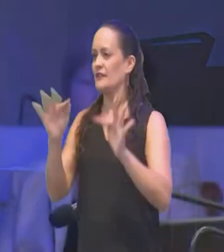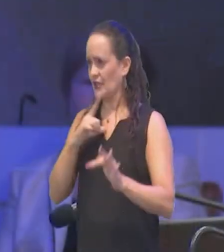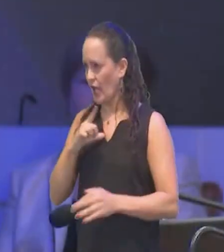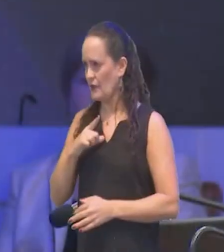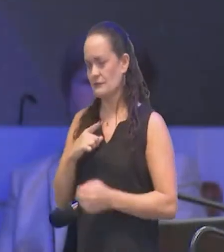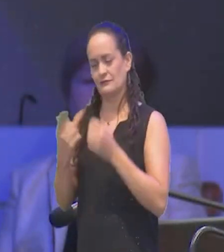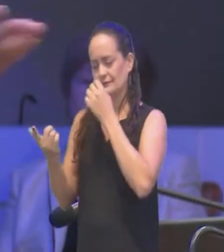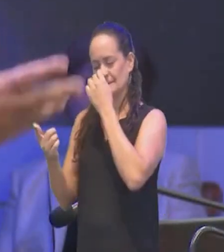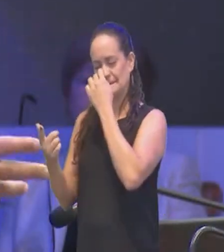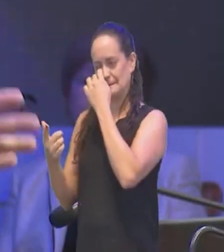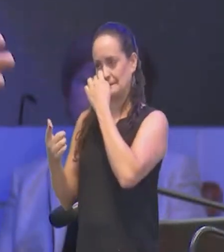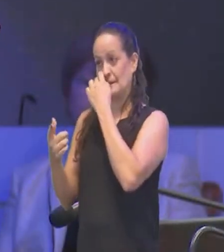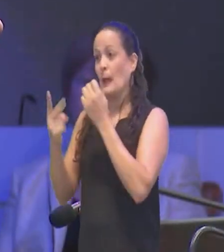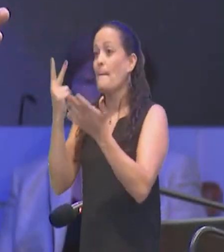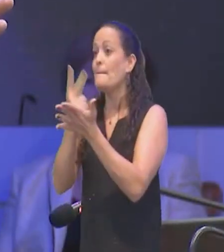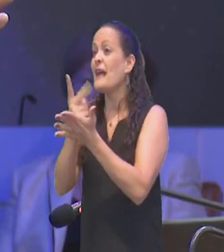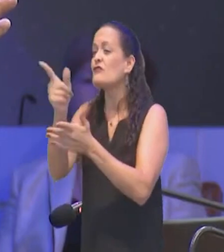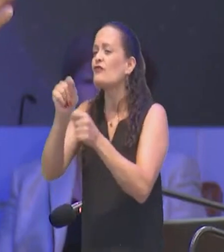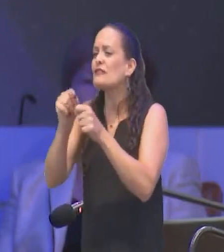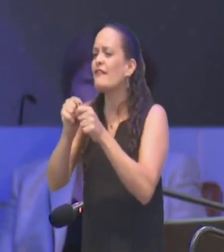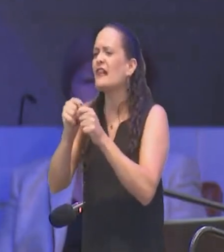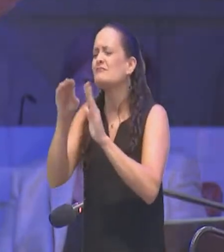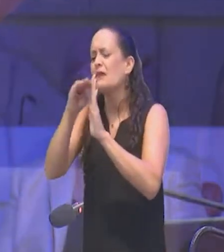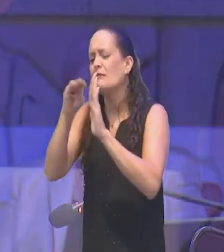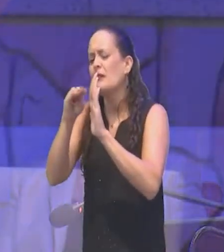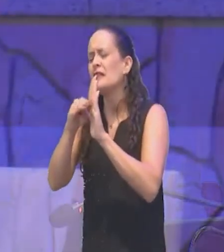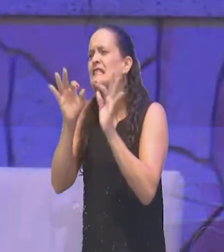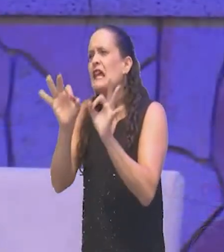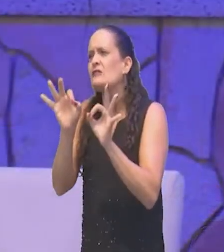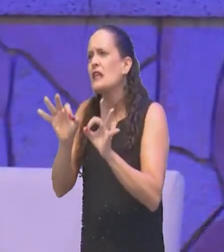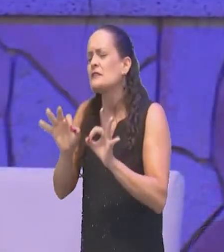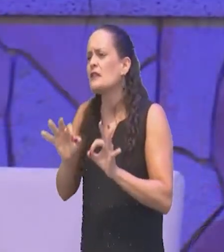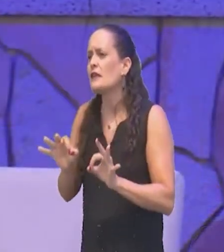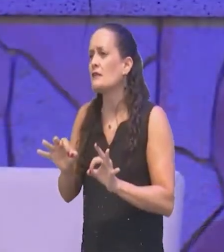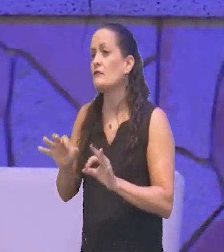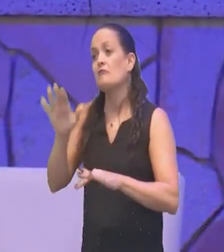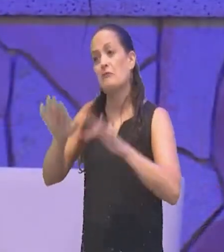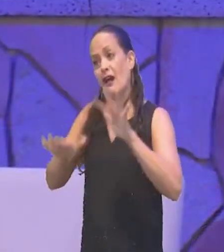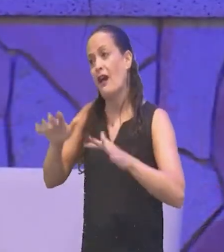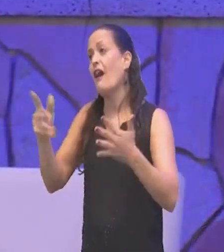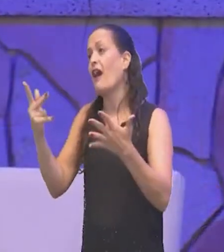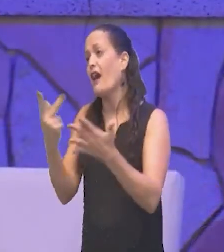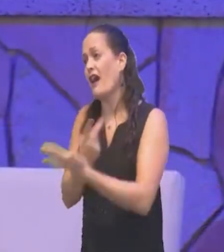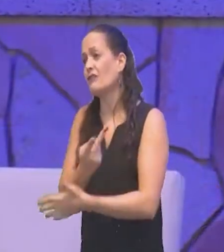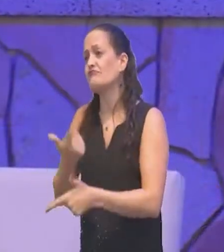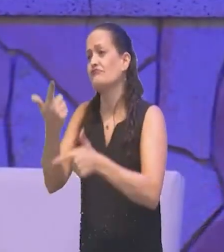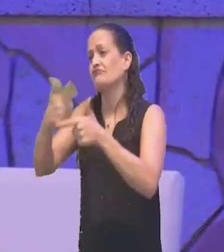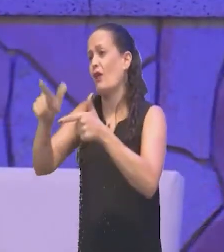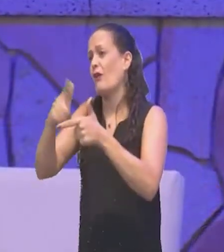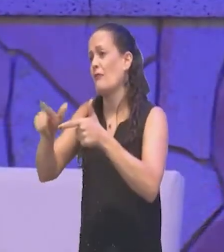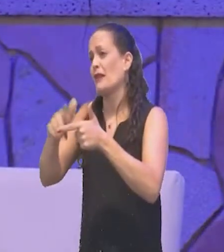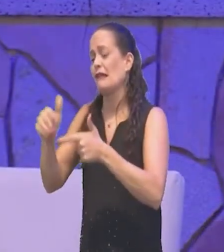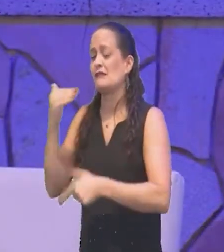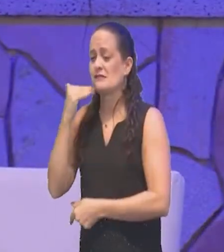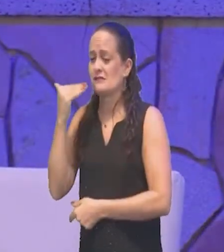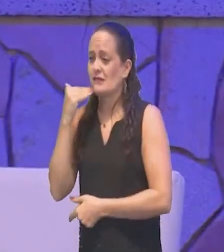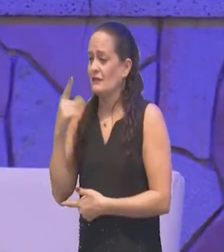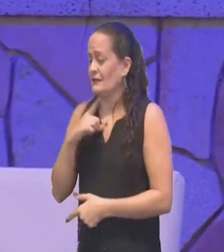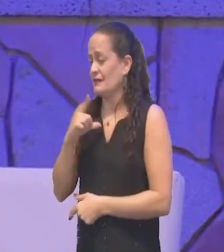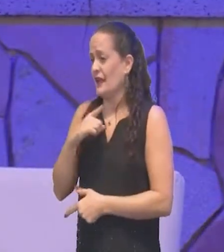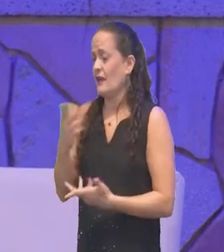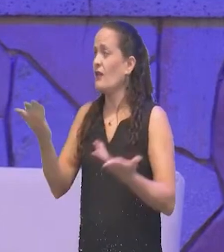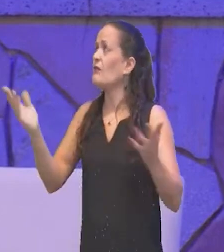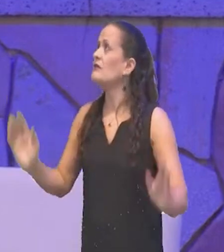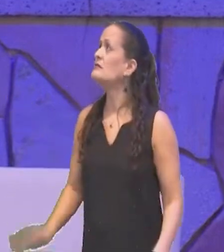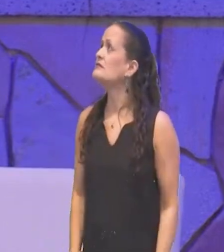tudo certo, as coisas dão errado, como já foi mencionado aqui. Às vezes bate um infortúnio à nossa porta e nós ficamos